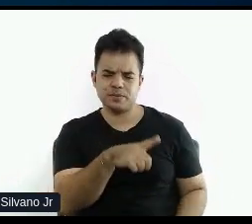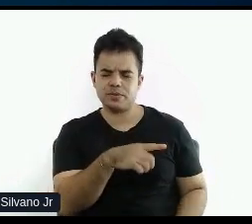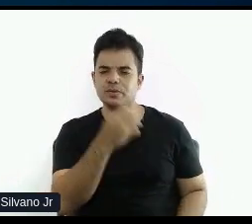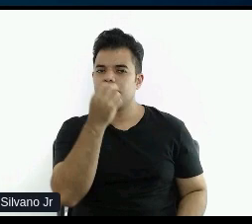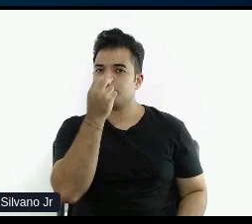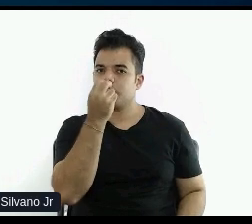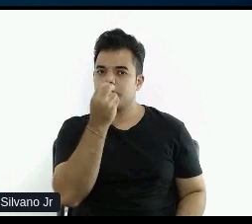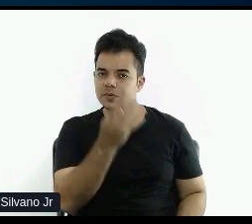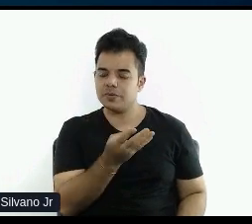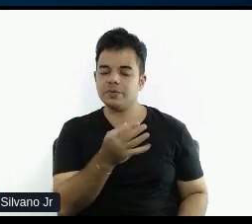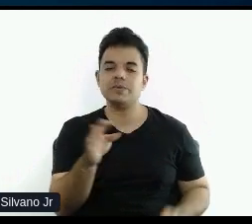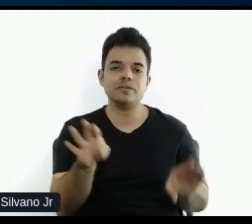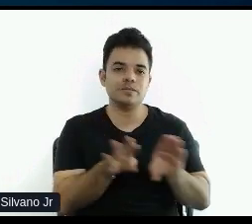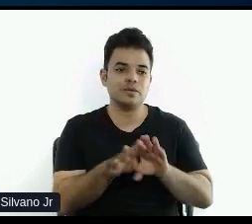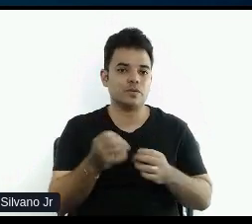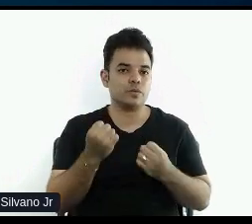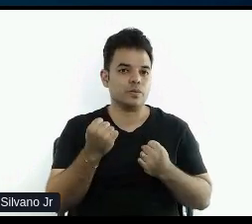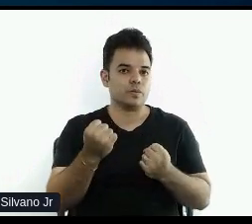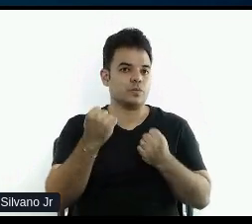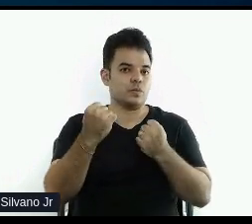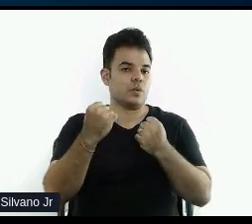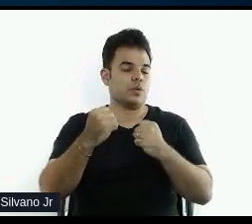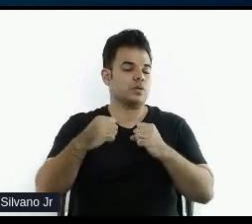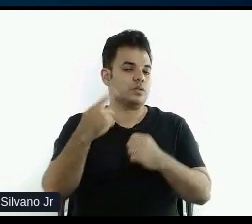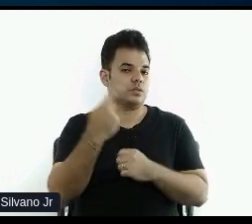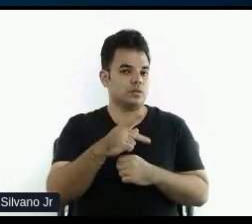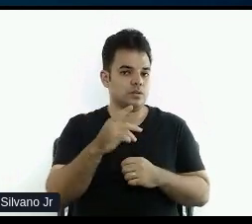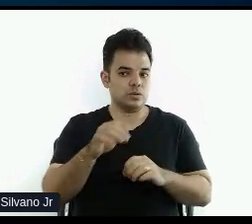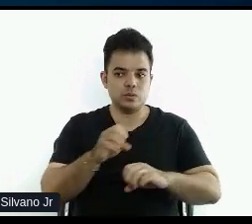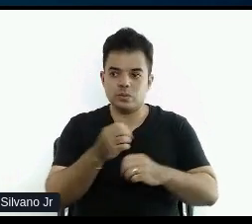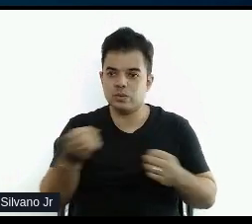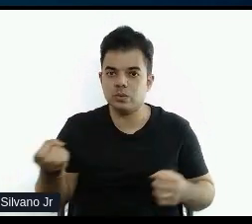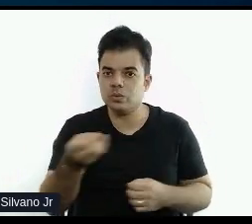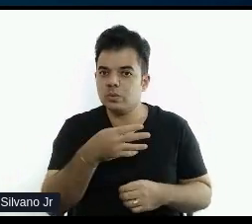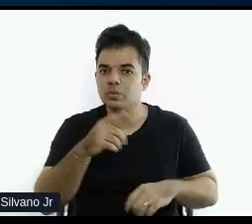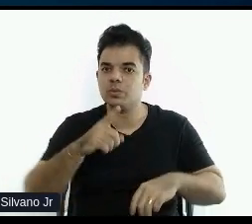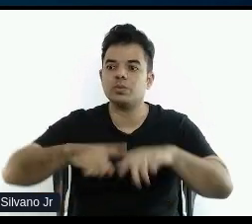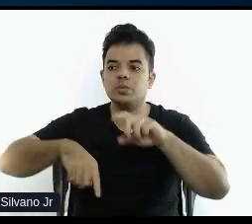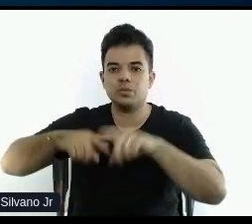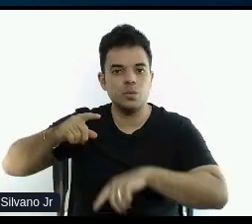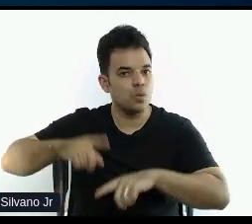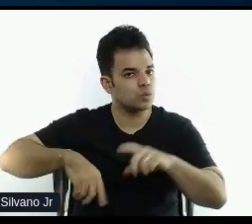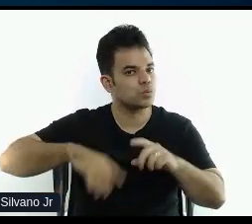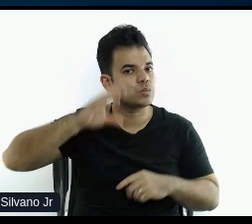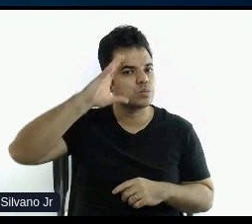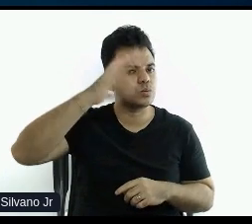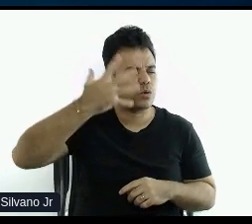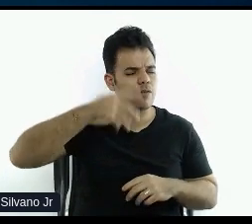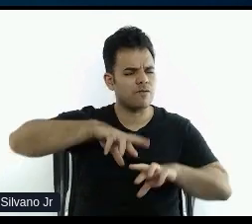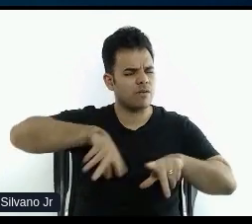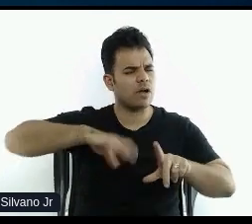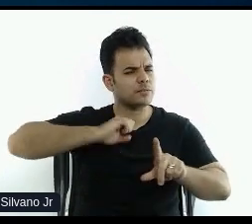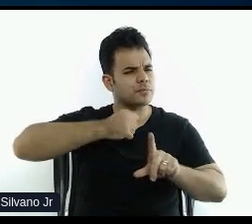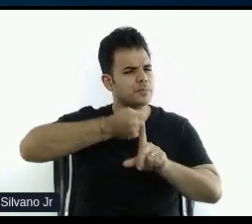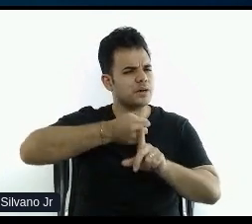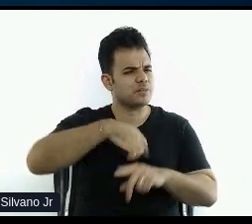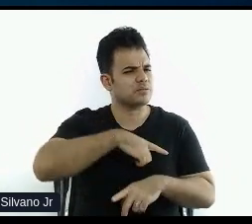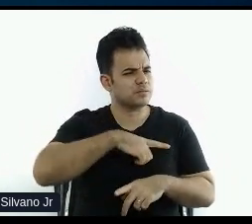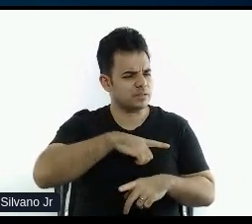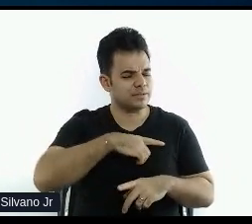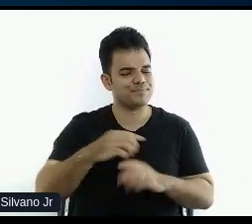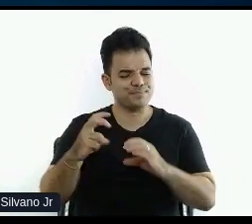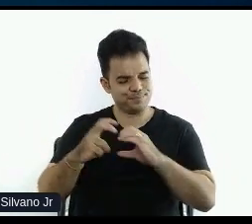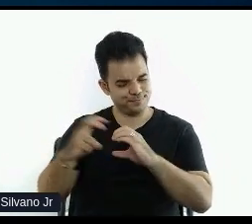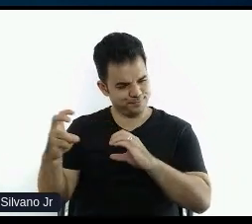vem aí muito forte para revolucionar o mercado com novos produtos, novas soluções de impacto. Então, a gente tem o ChatGPT